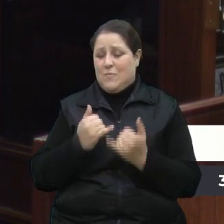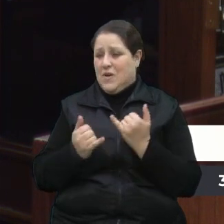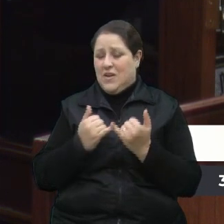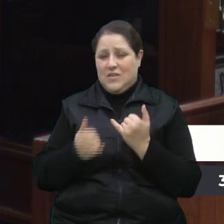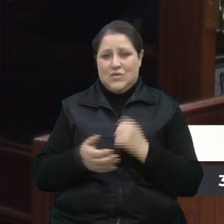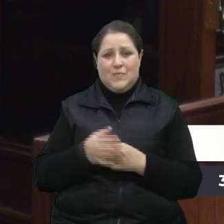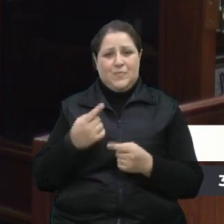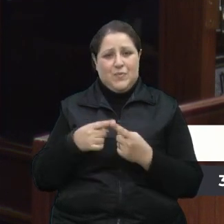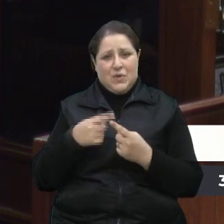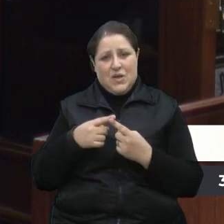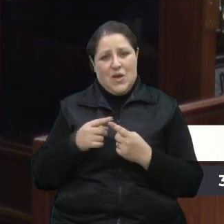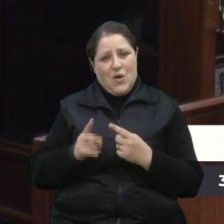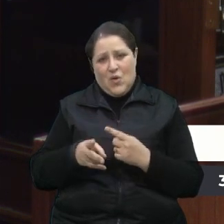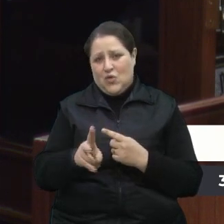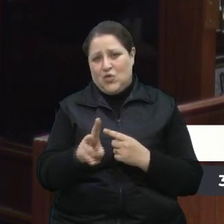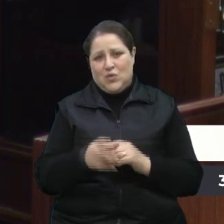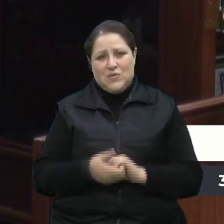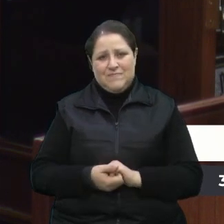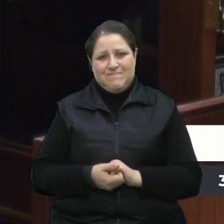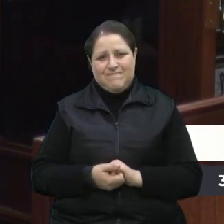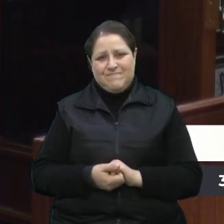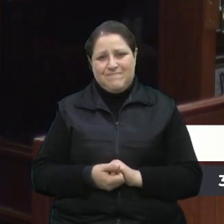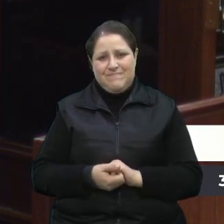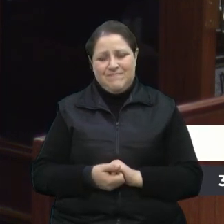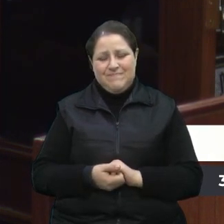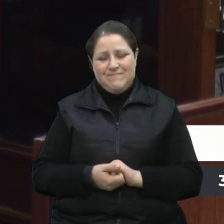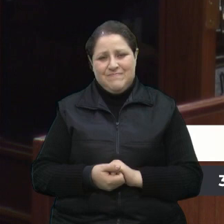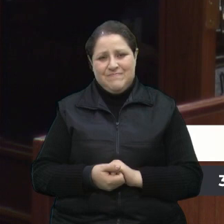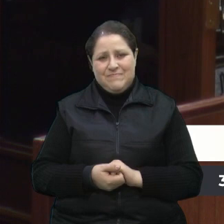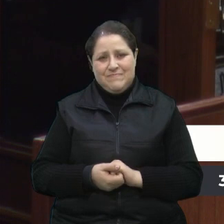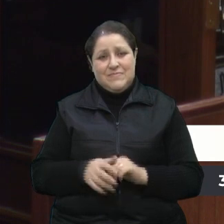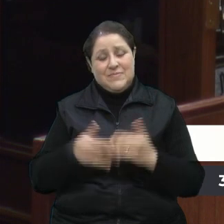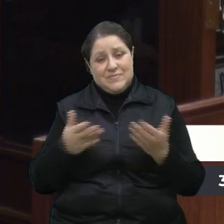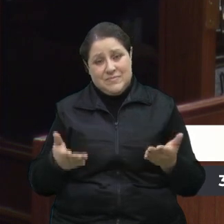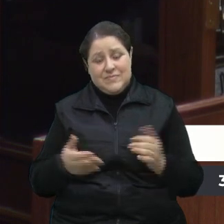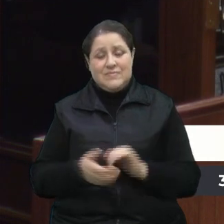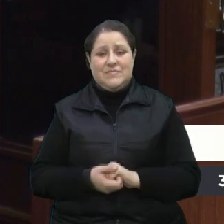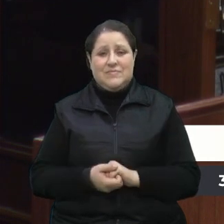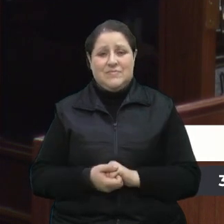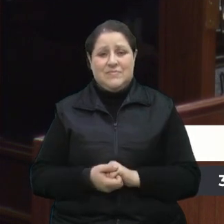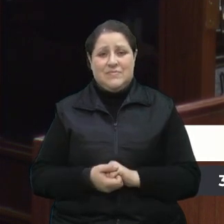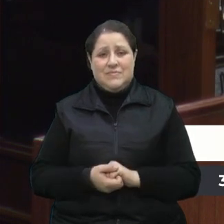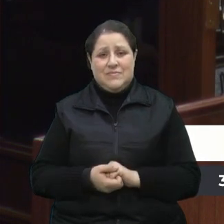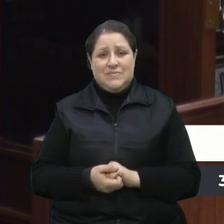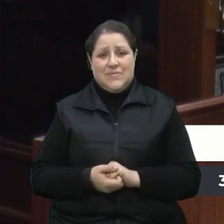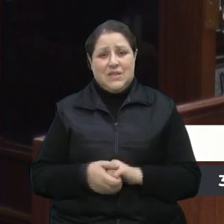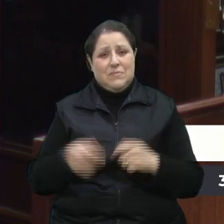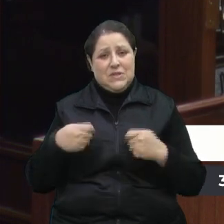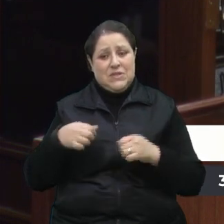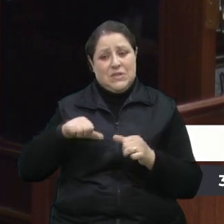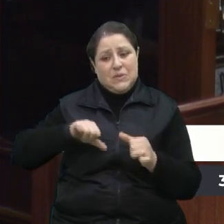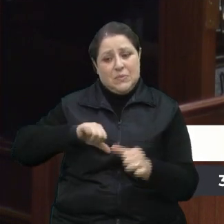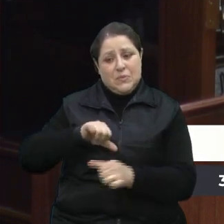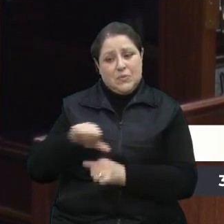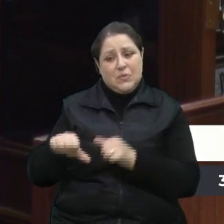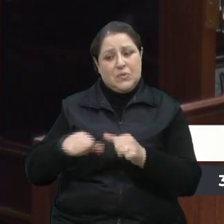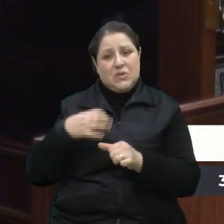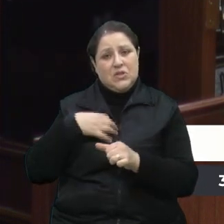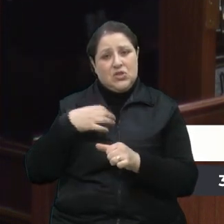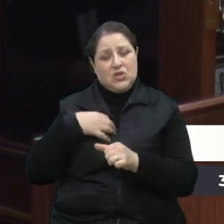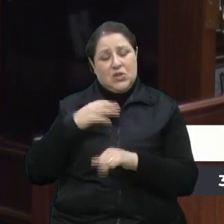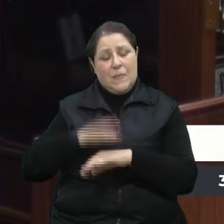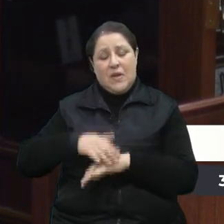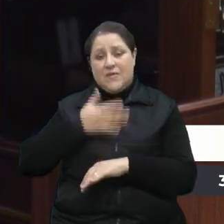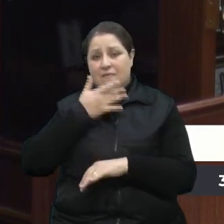continuam invento em poupa então que pelo menos pelo menos modificassem de forma a